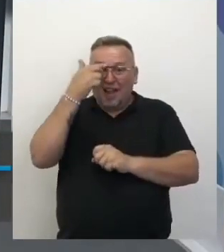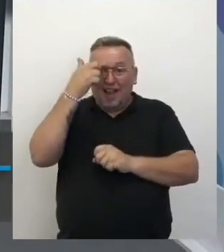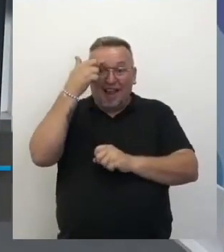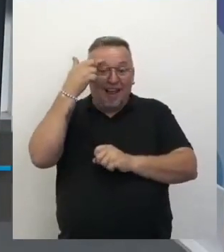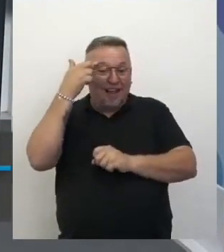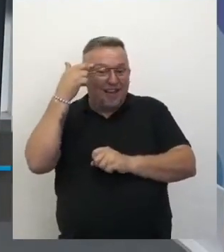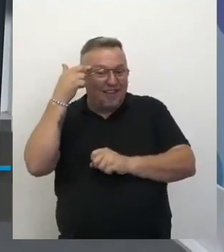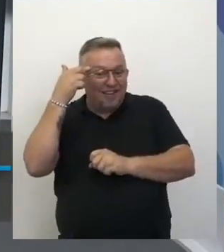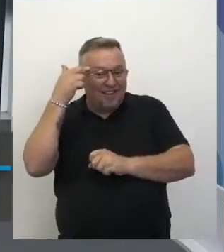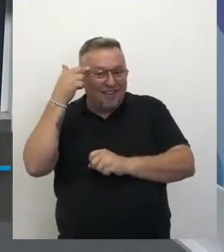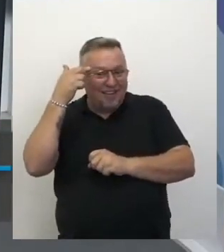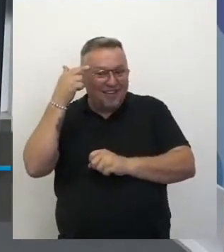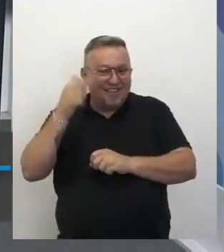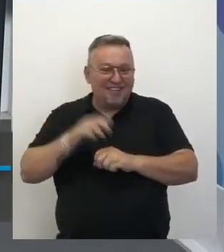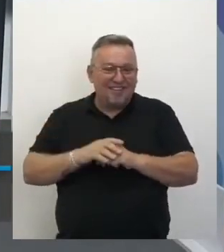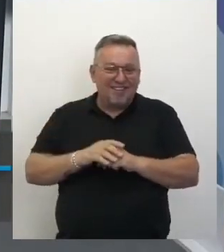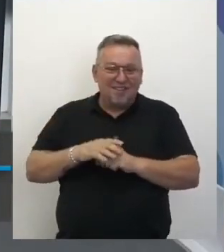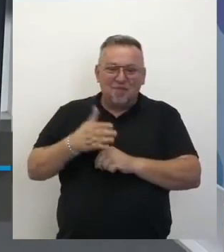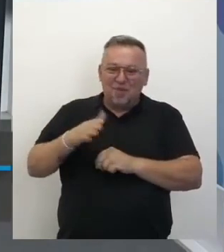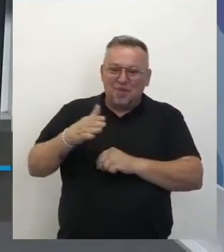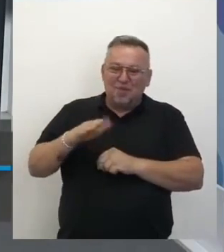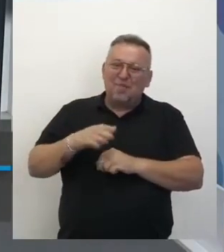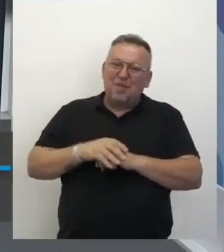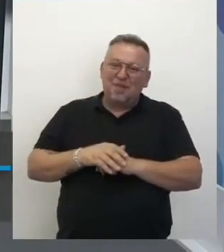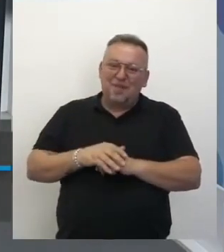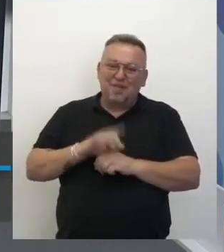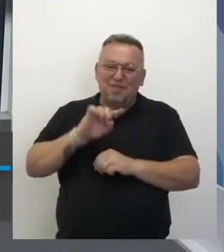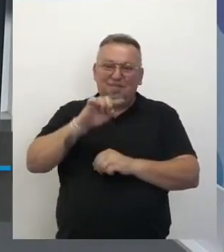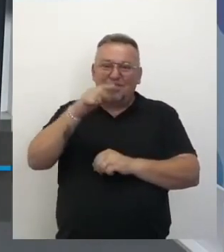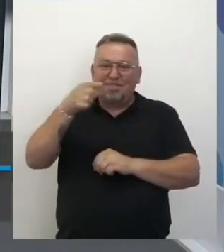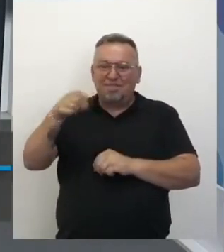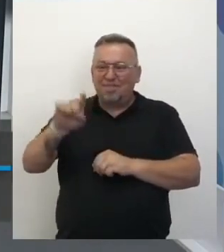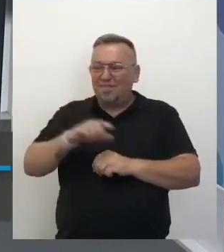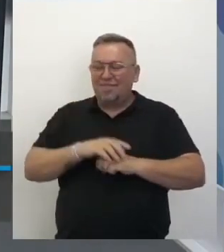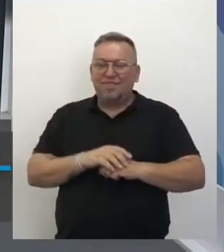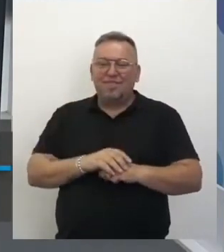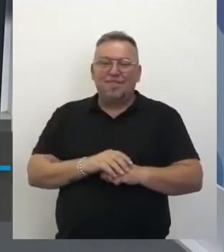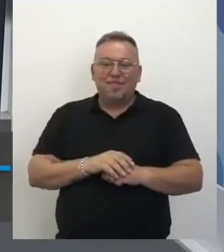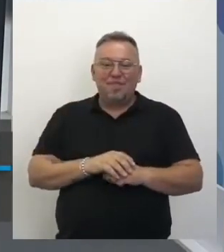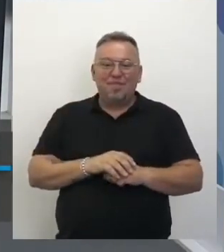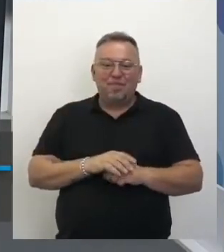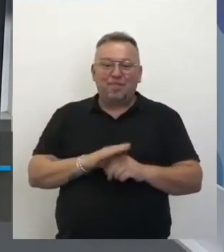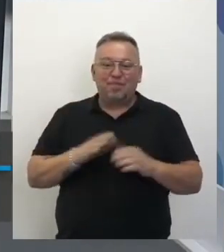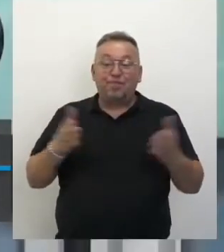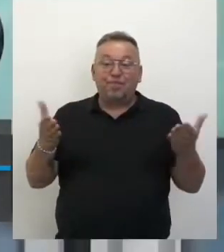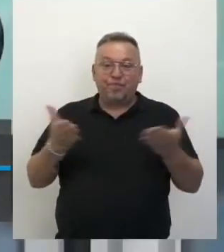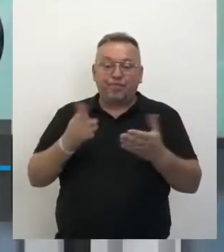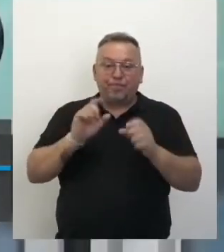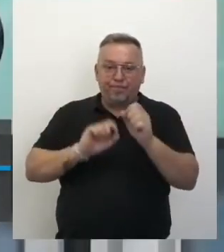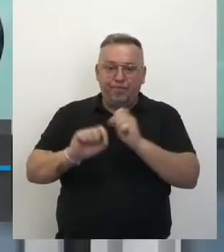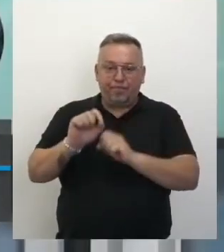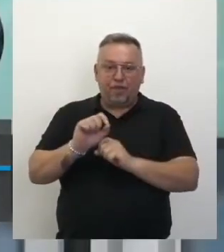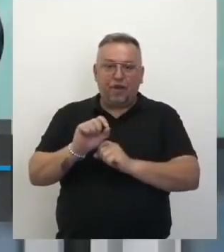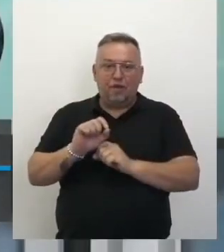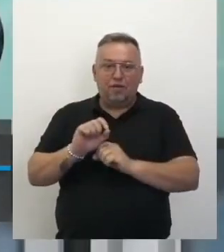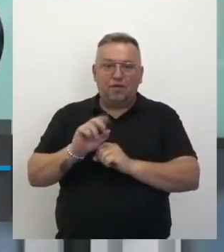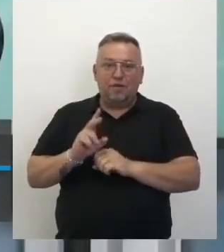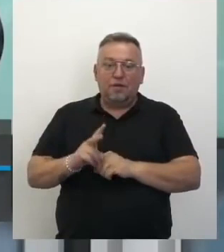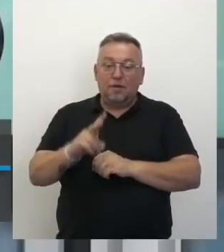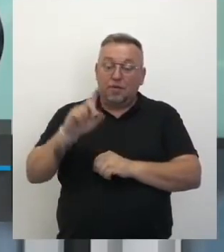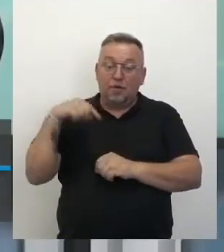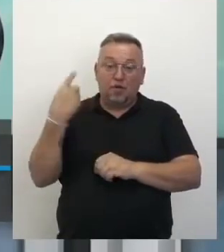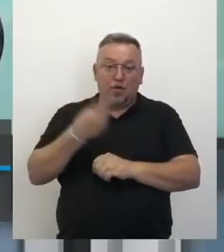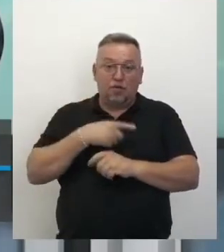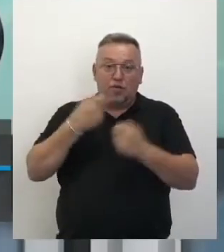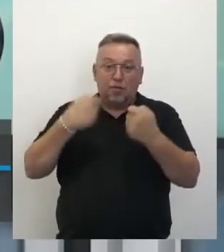mais ou menos isso. Desconfiado, será que é isso mesmo? Por isso que é o til, né? É isso aí. Muito bem. Então, a ideia é a seguinte, né? Então, toda vez que a gente precisa